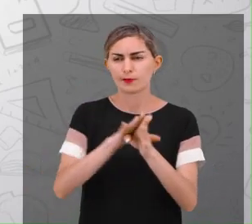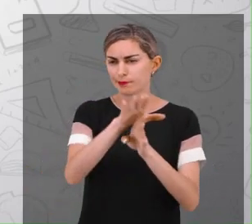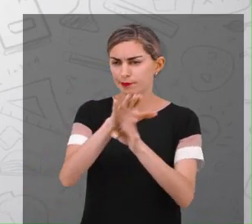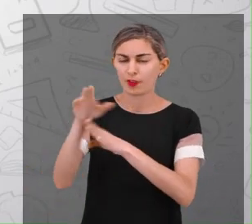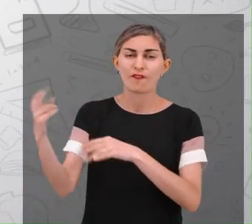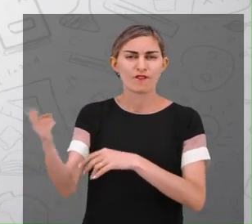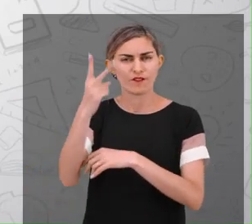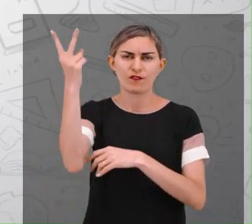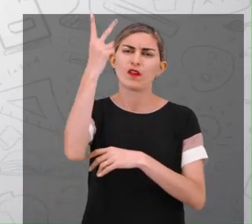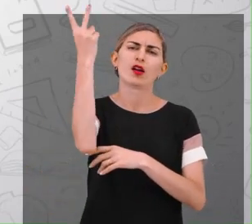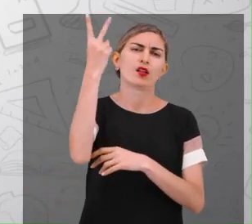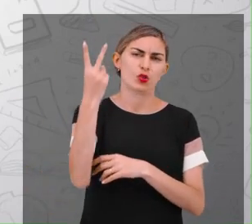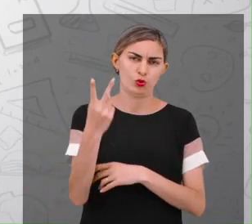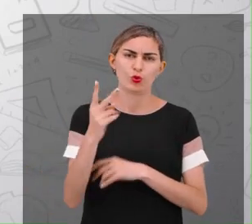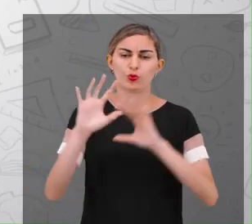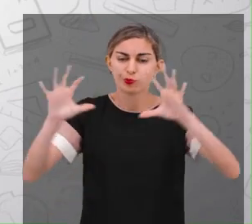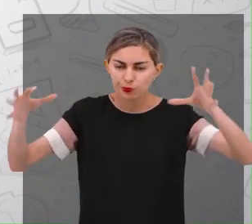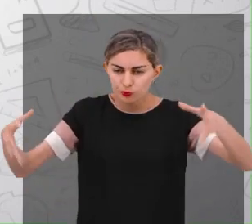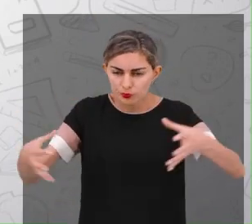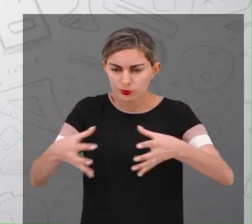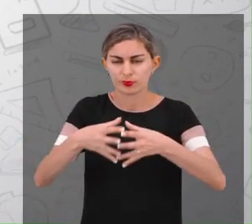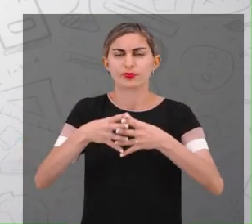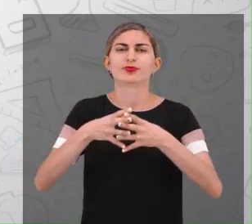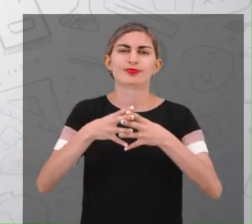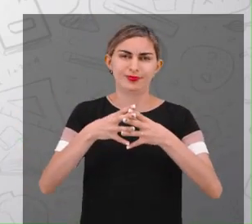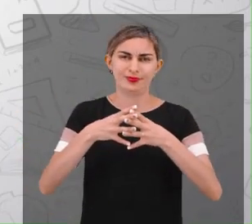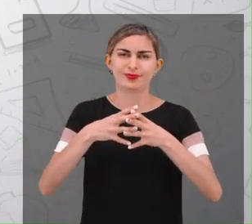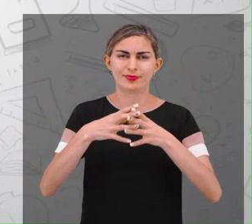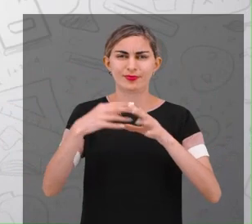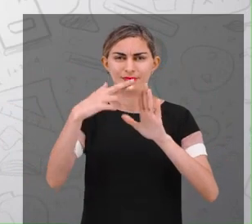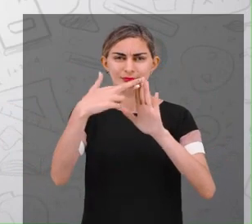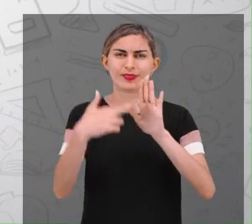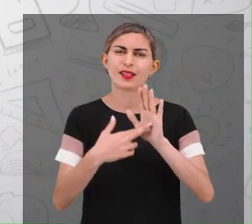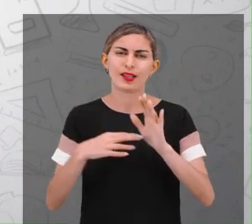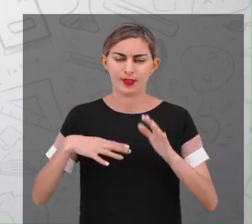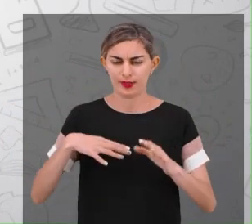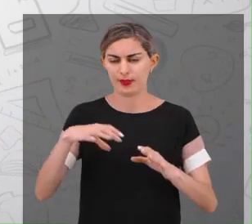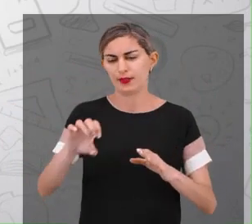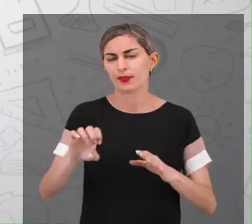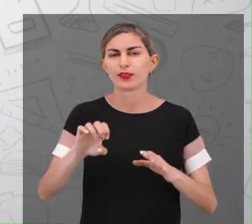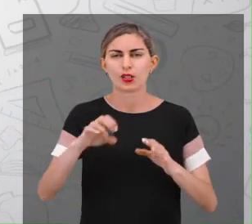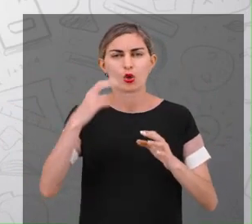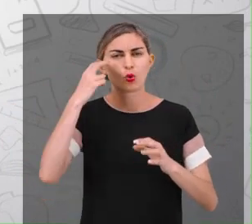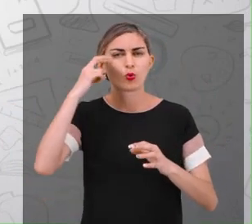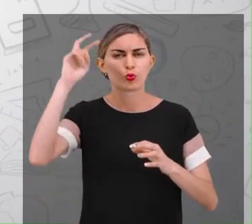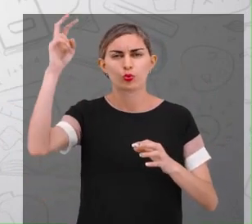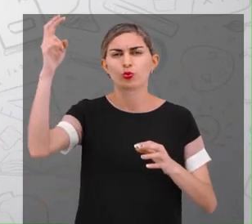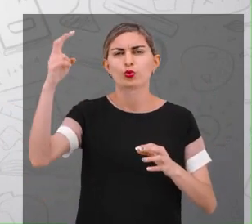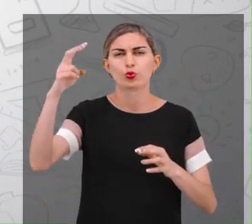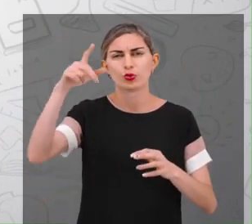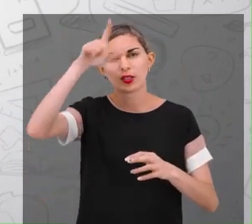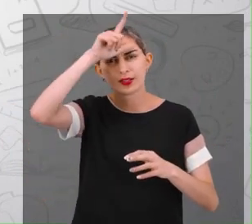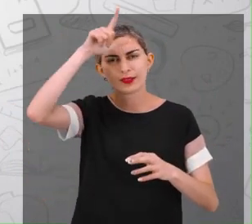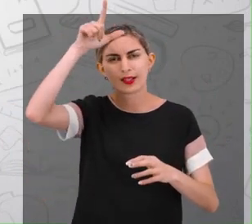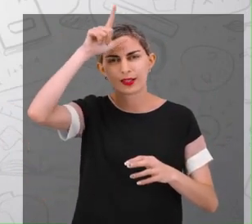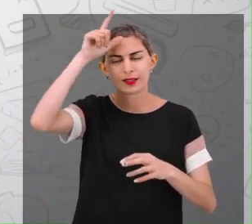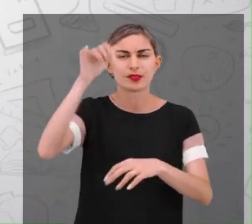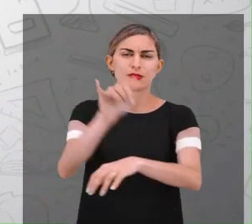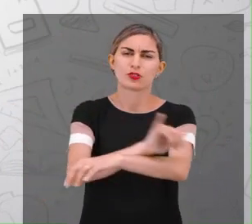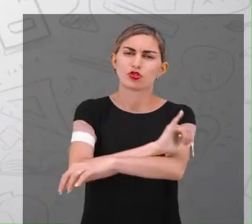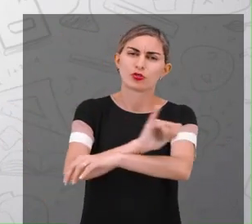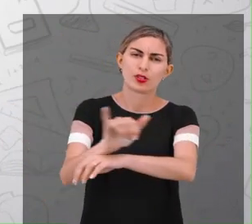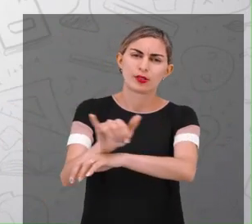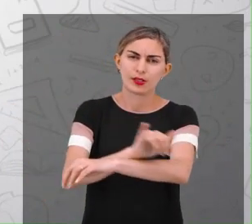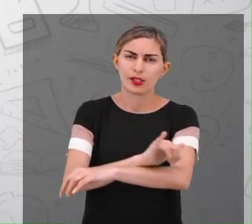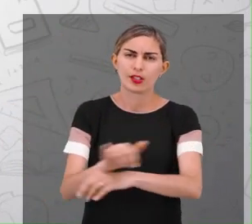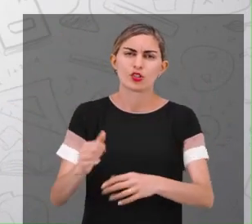conscientização de valores corporificados em diretrizes éticas, que traduzem cultura, estilo de liderança e estratégias